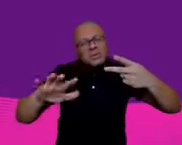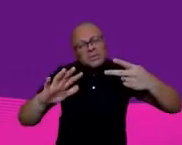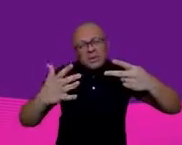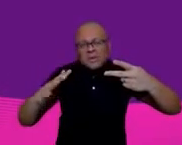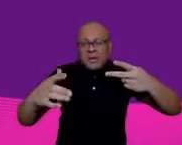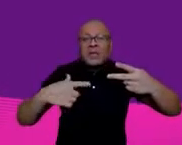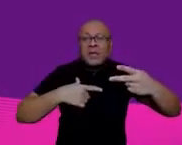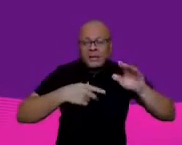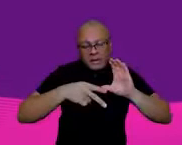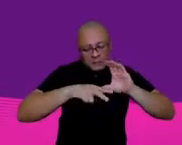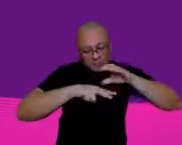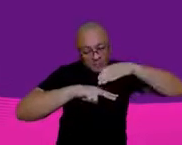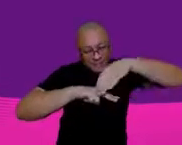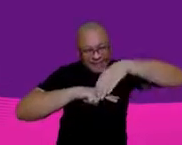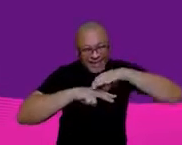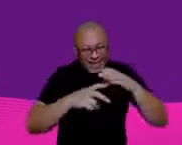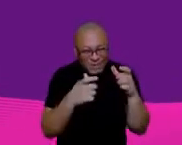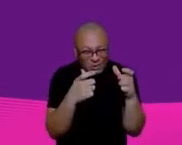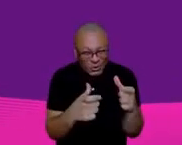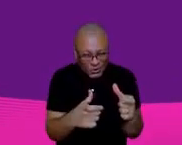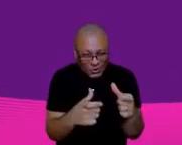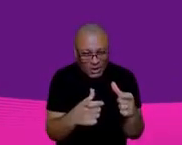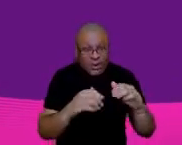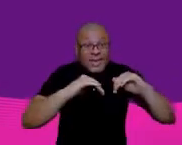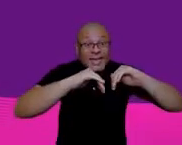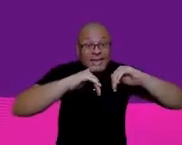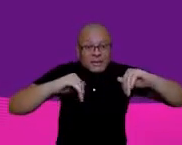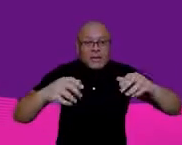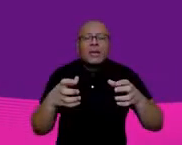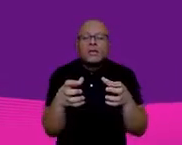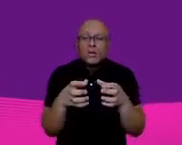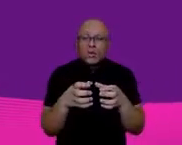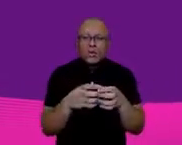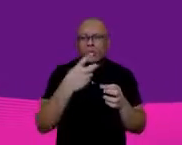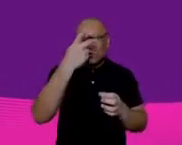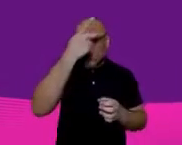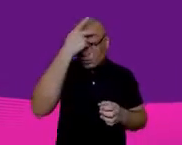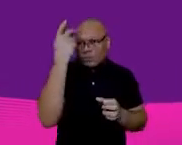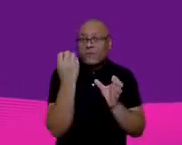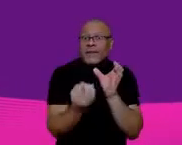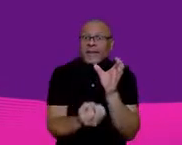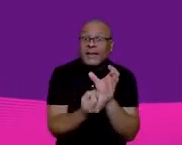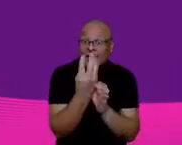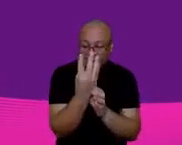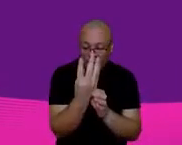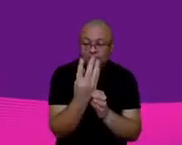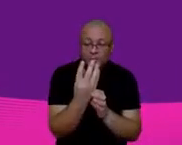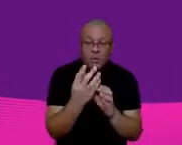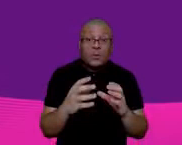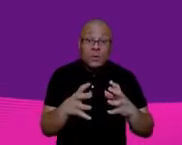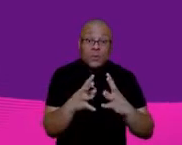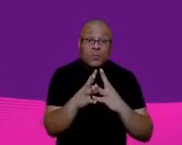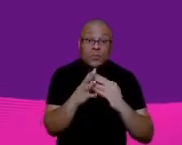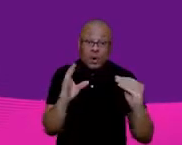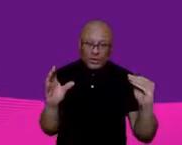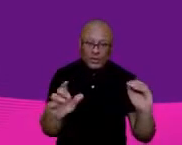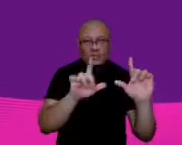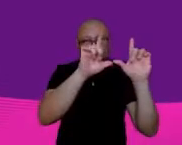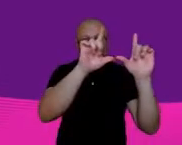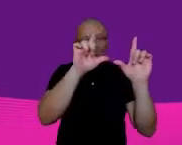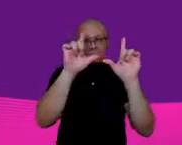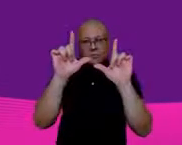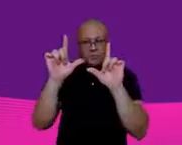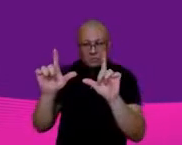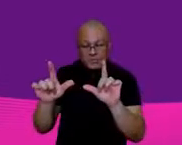segmentada. Nós temos uma equipe de pessoas que vai criar um modelo em grade e coloca o implante por sobre